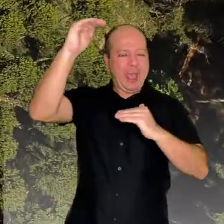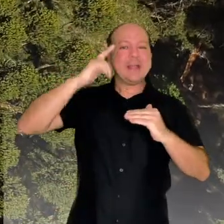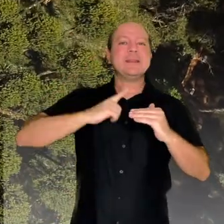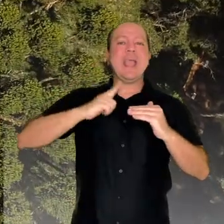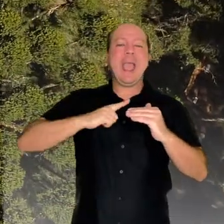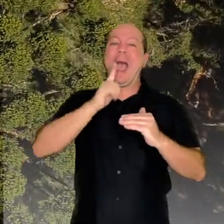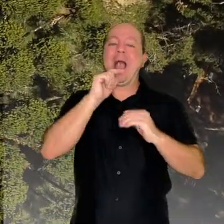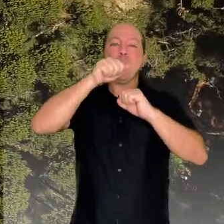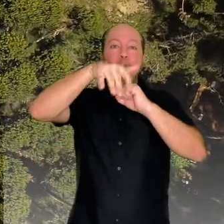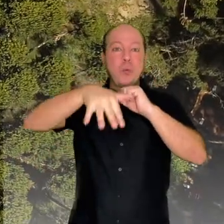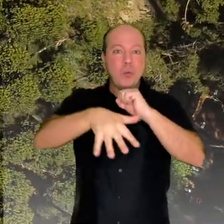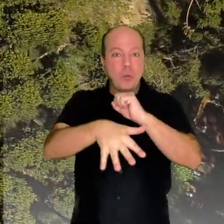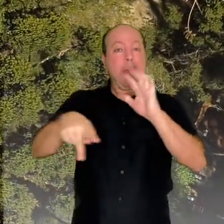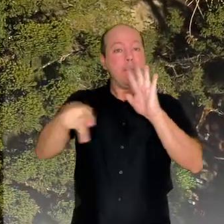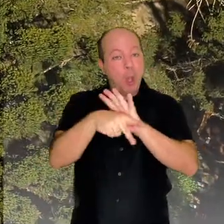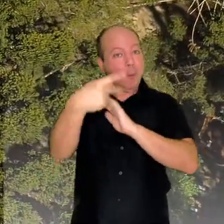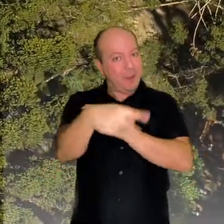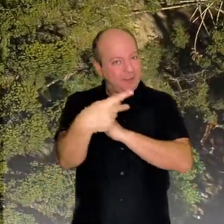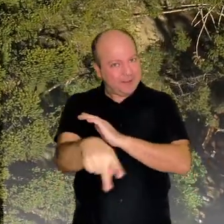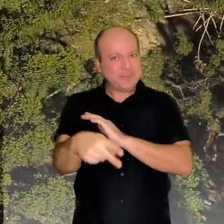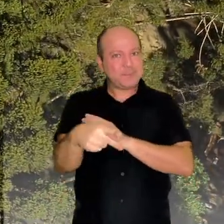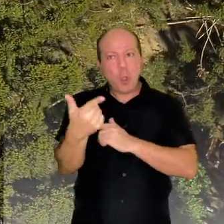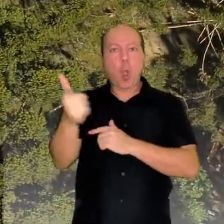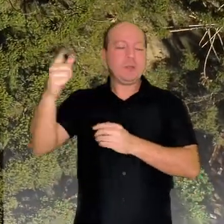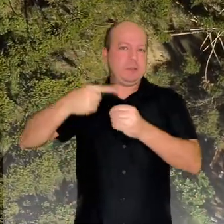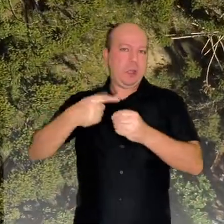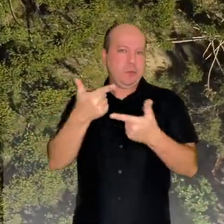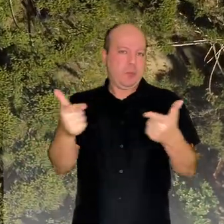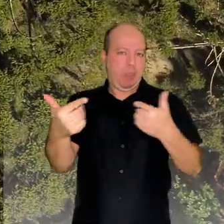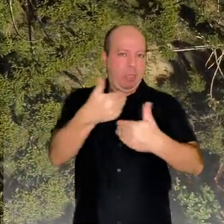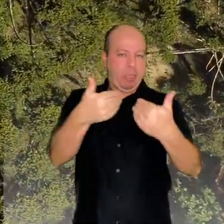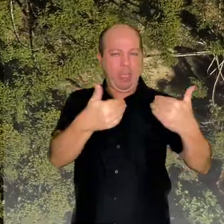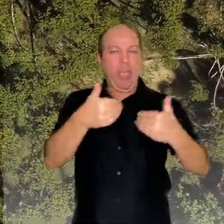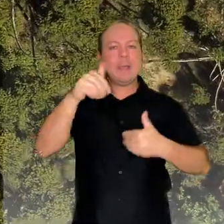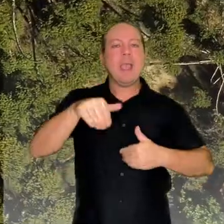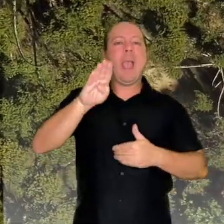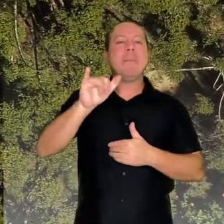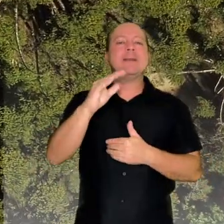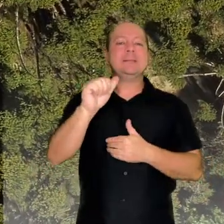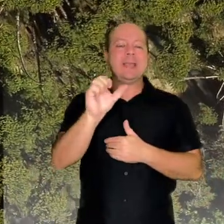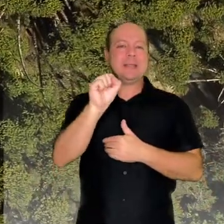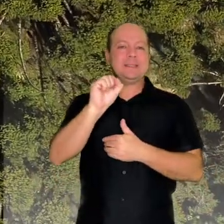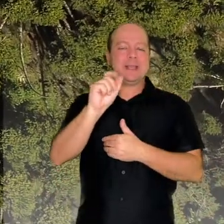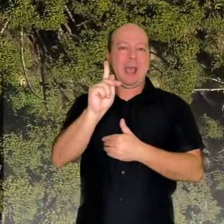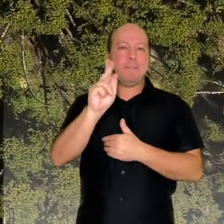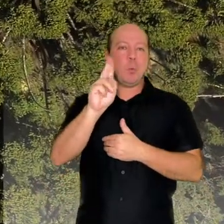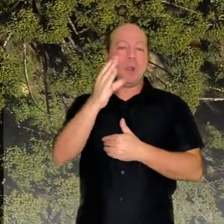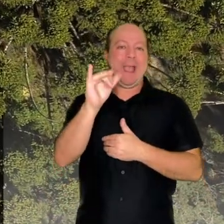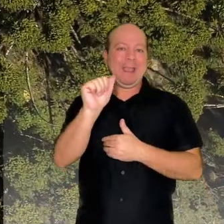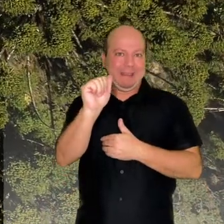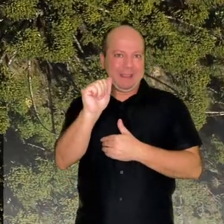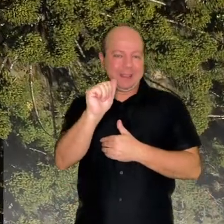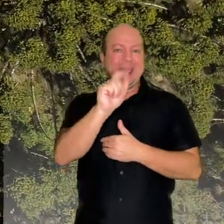as águas que nascem aqui, a gente não recebe água de outras cidades, Então a gente tem as principais bacias nossas, que é a bacia do Sapucaí-Iguaçu